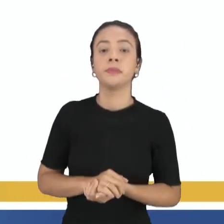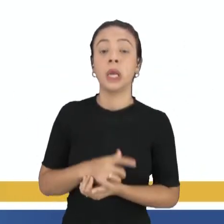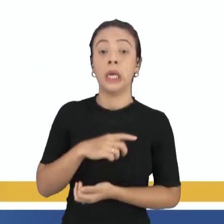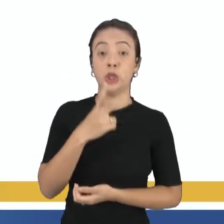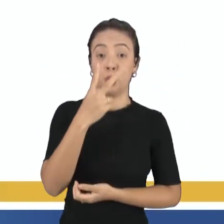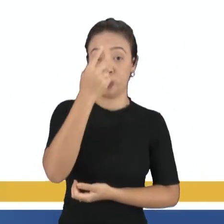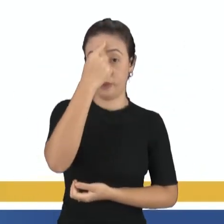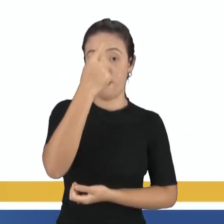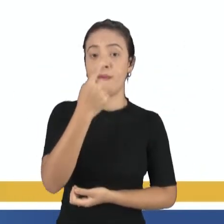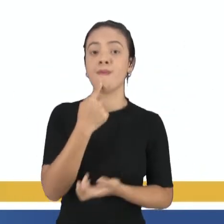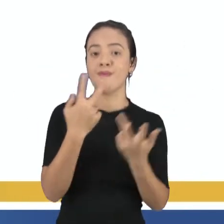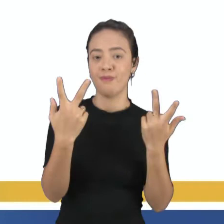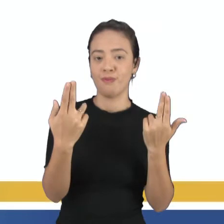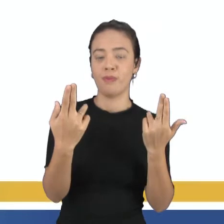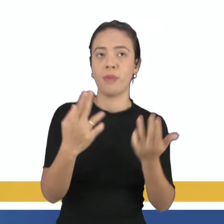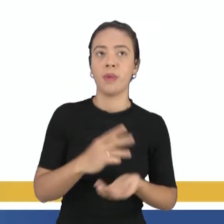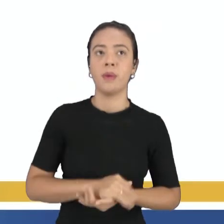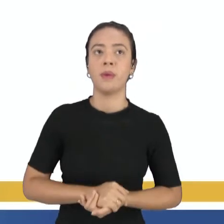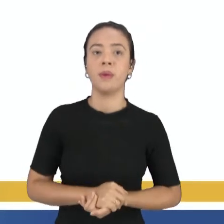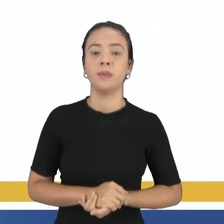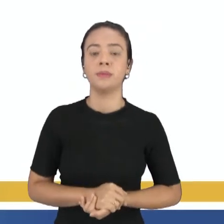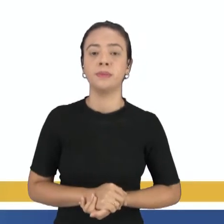imagens iguais.